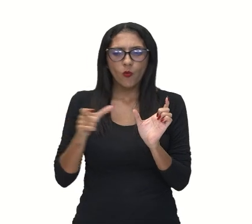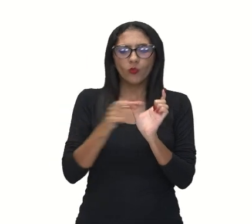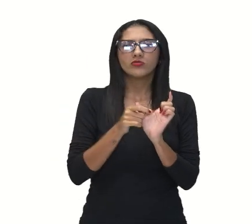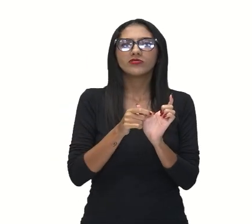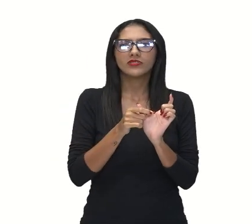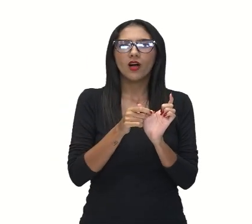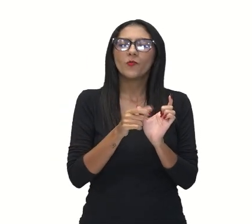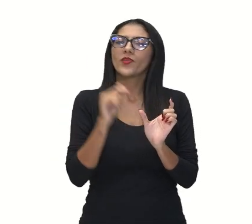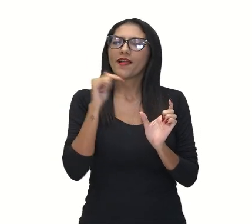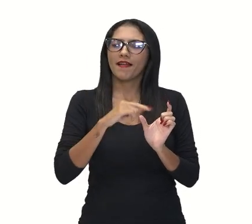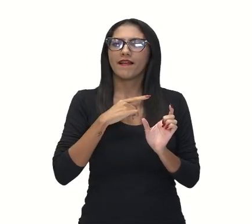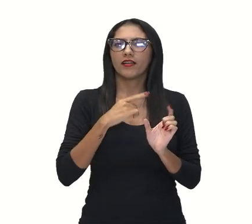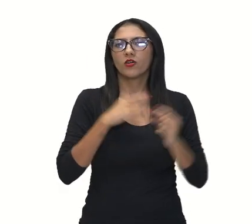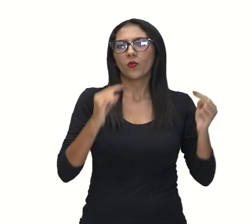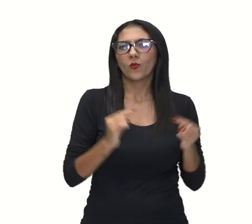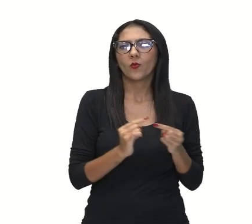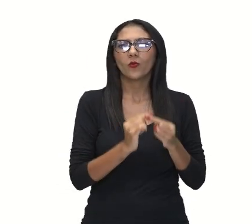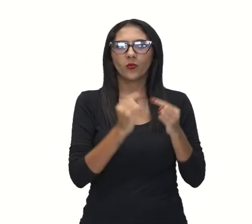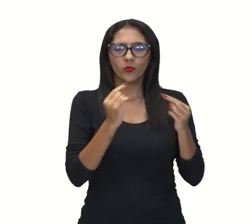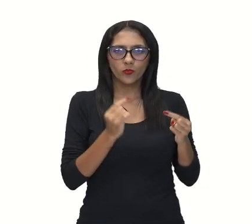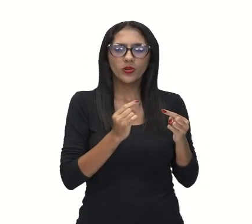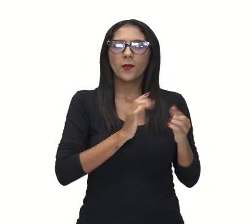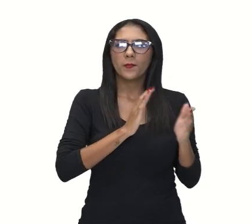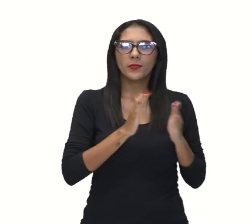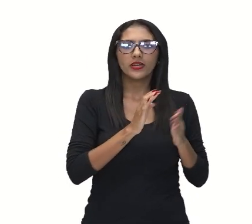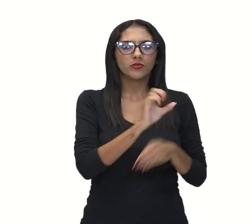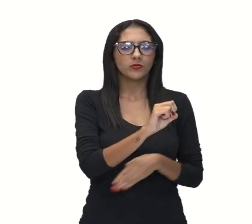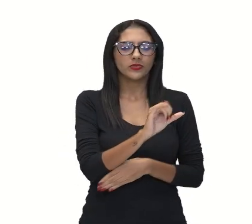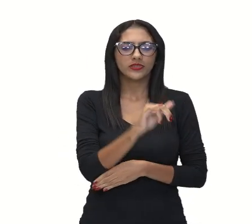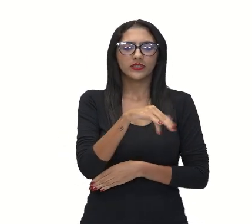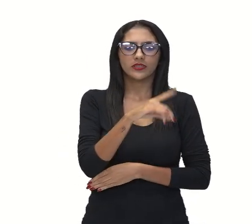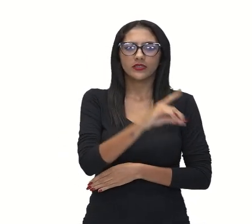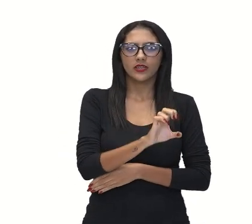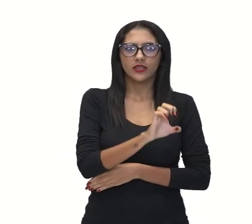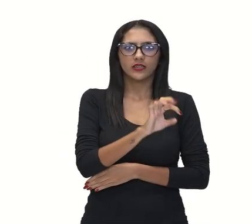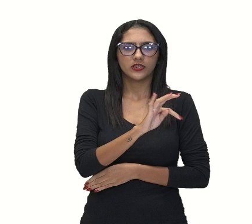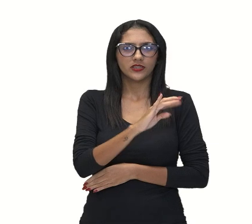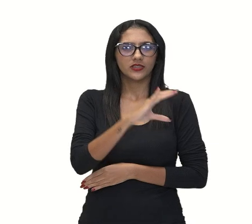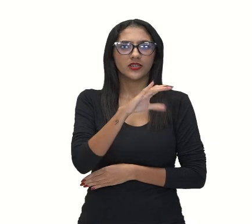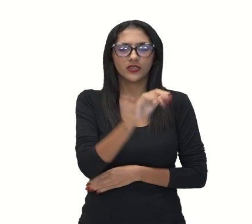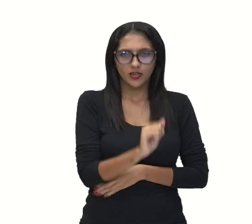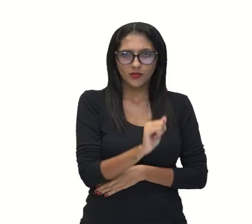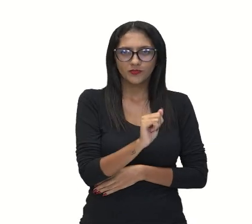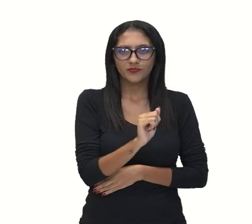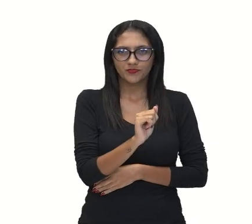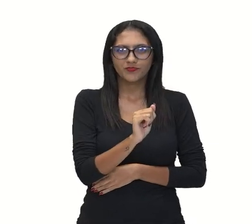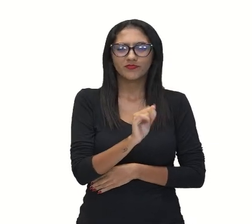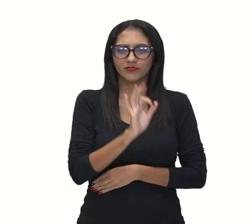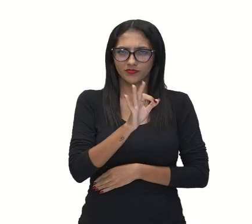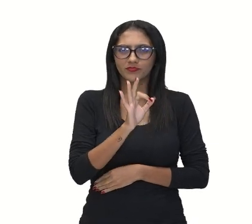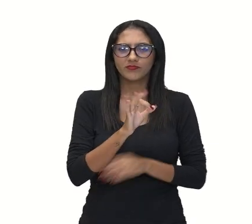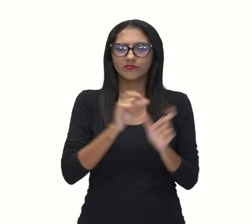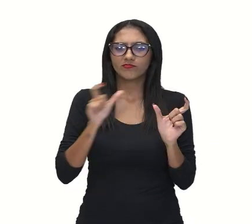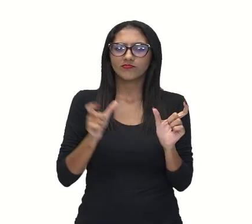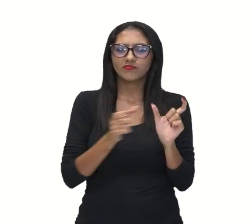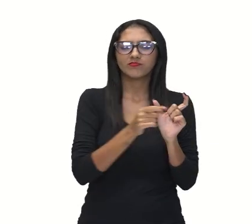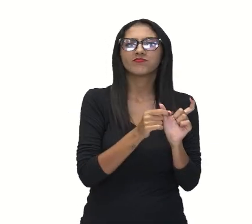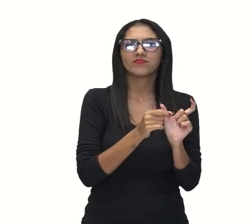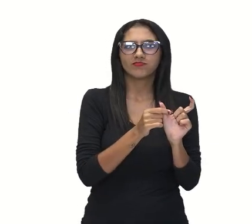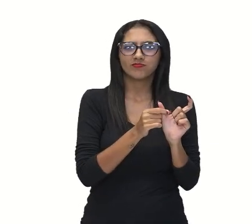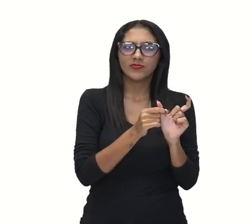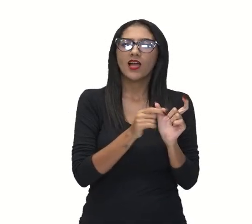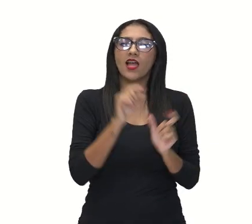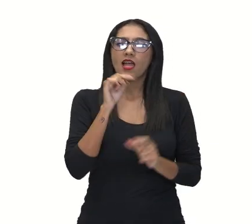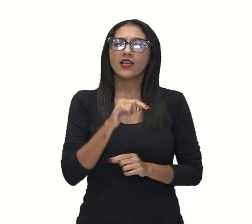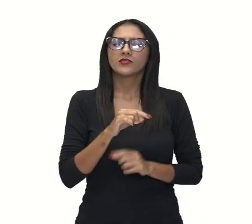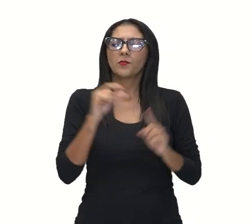ok? Será oração coordenada sindética, ok? Então, se eu tenho conjunção, eu tenho síndeto. Síndeto é uma